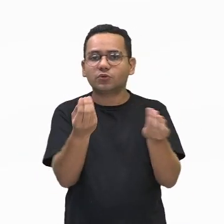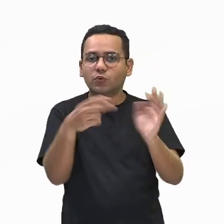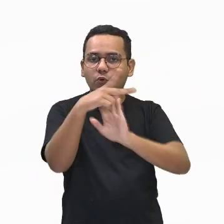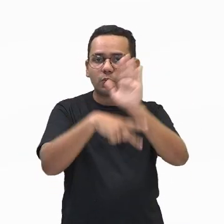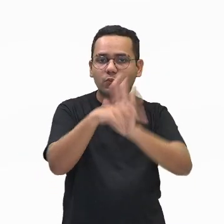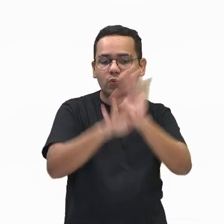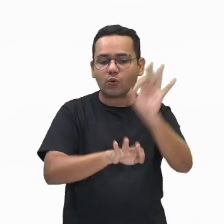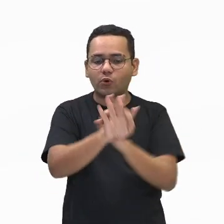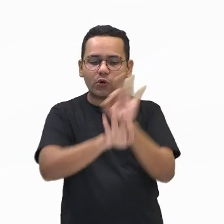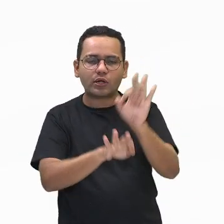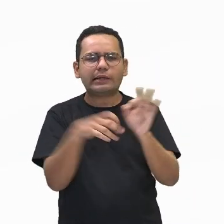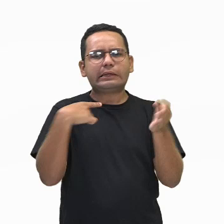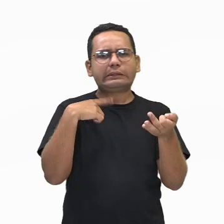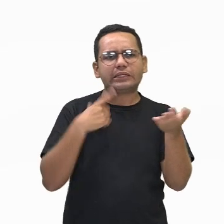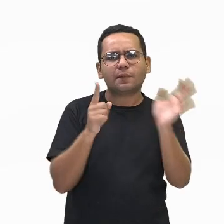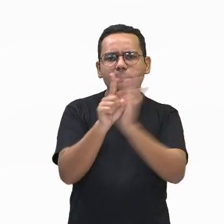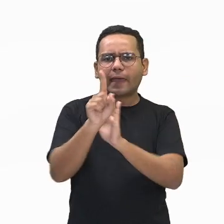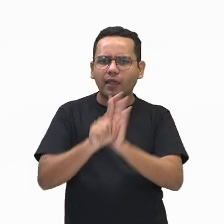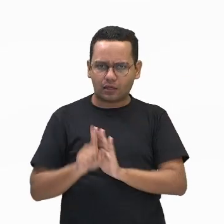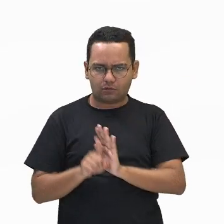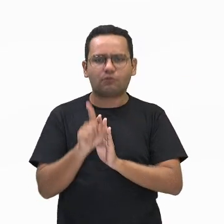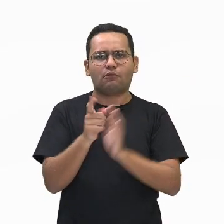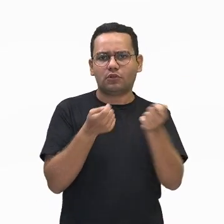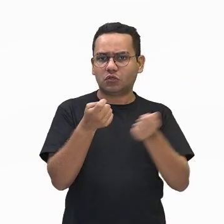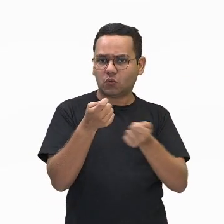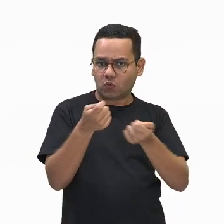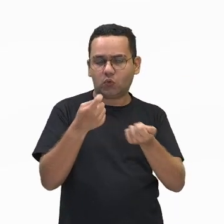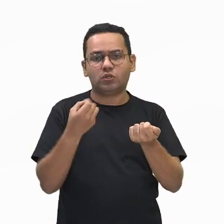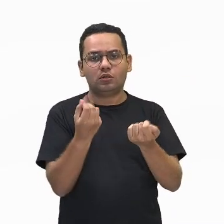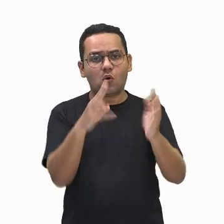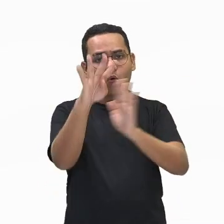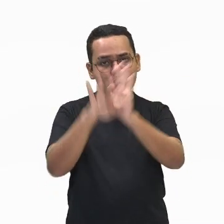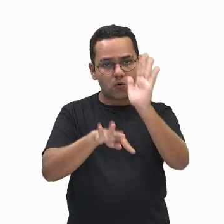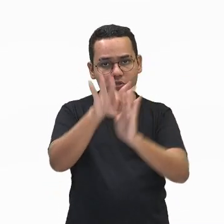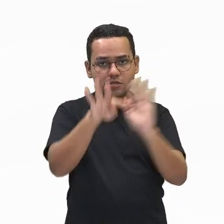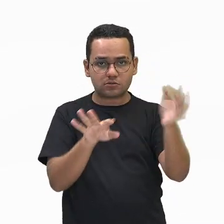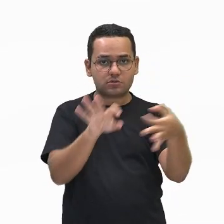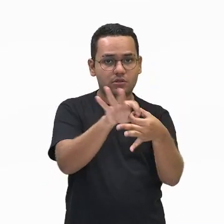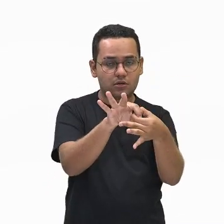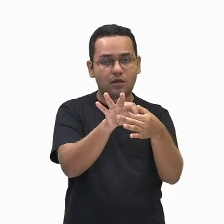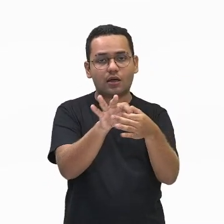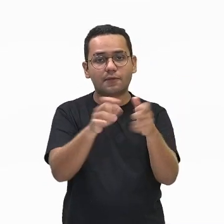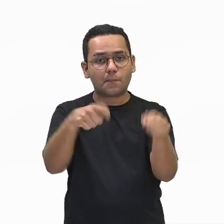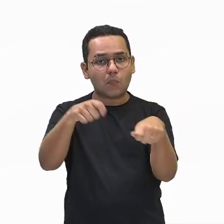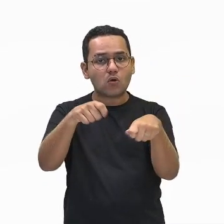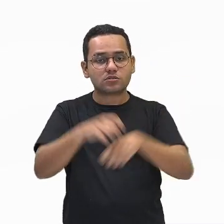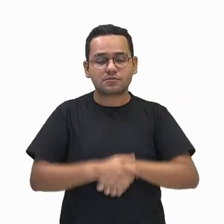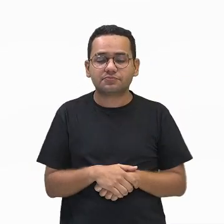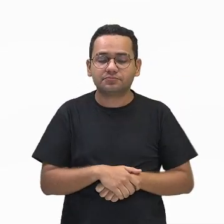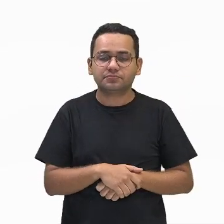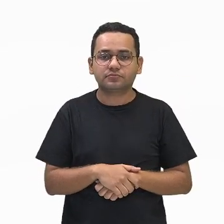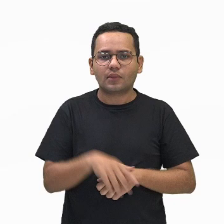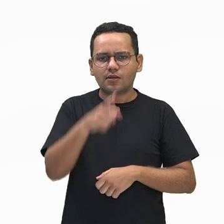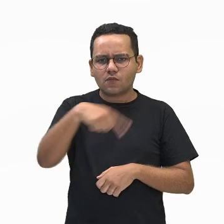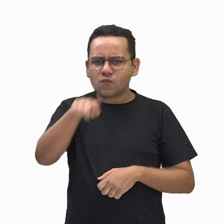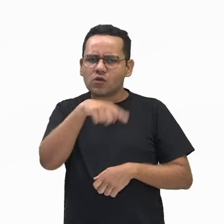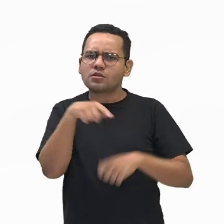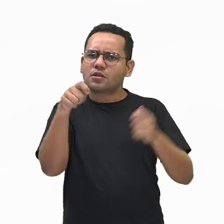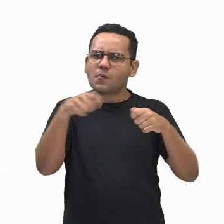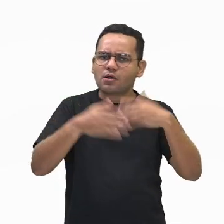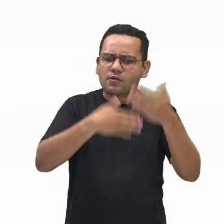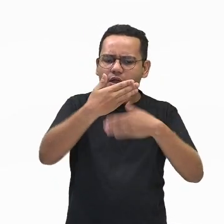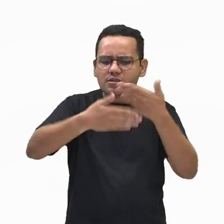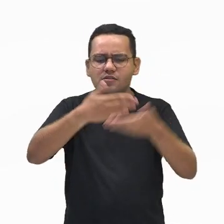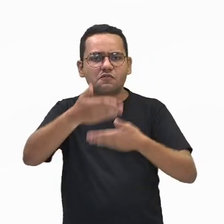feito, perguntas da pesquisa, textos da pesquisa. Então, dessa forma, você vai conseguir desenvolver o diário de bordo de